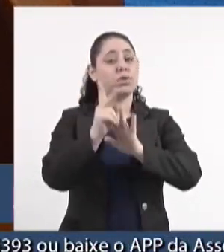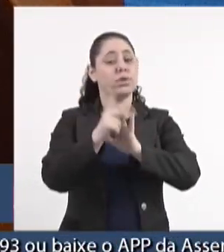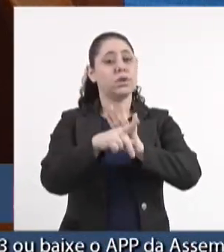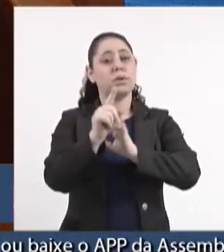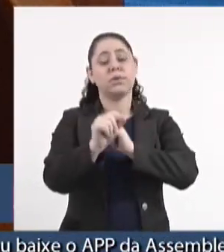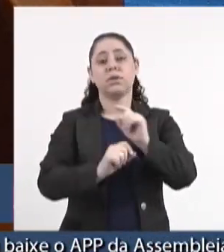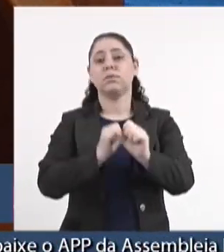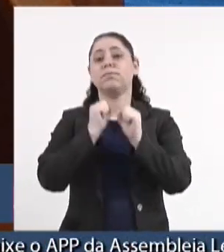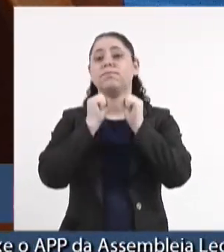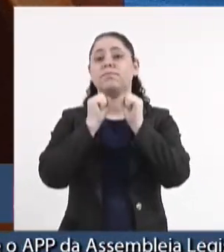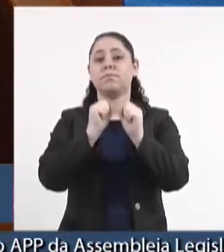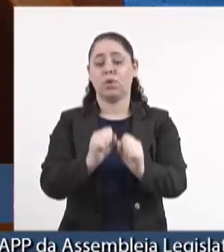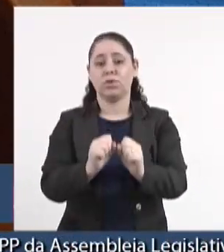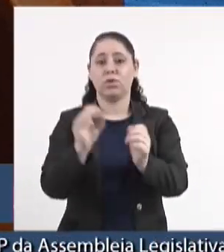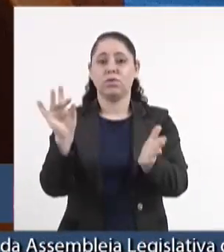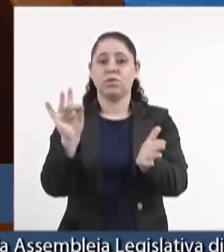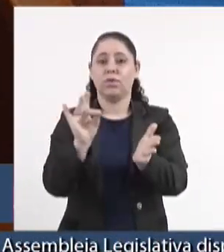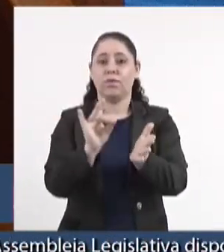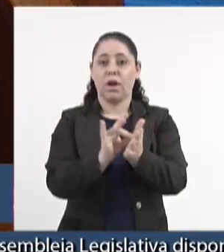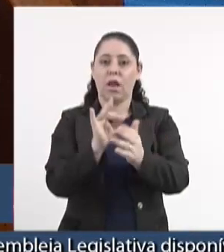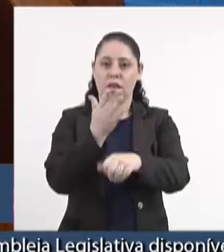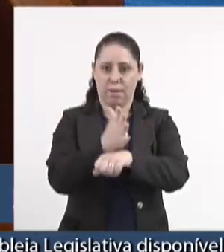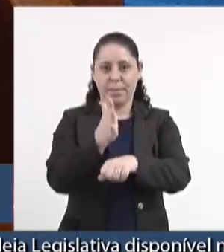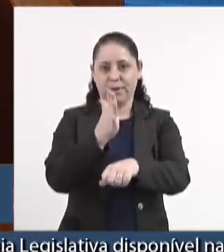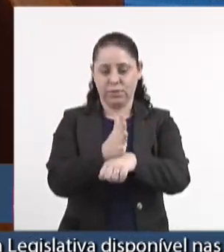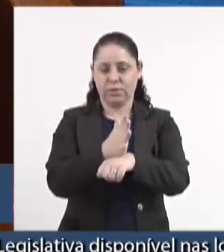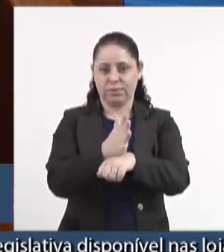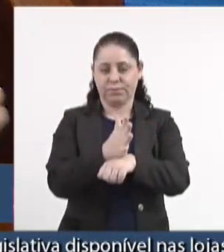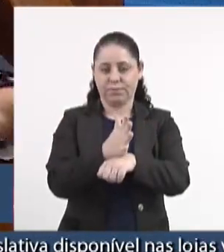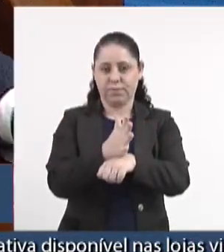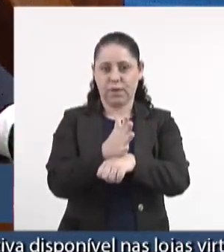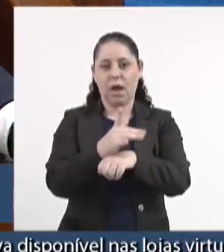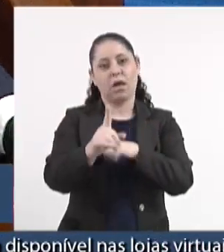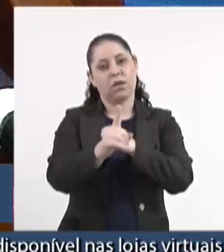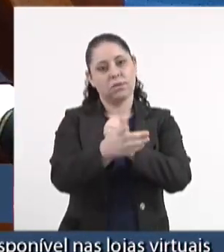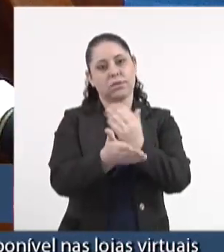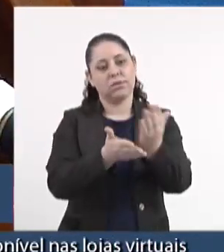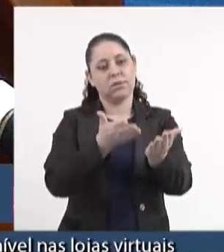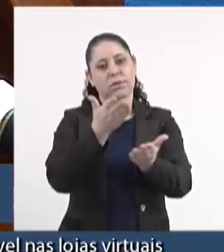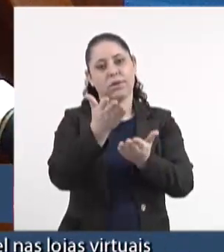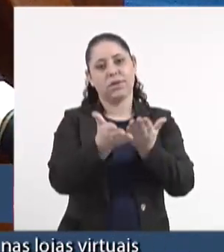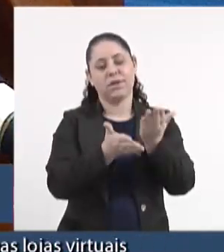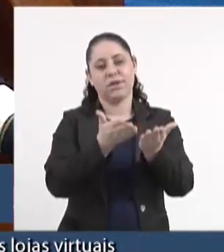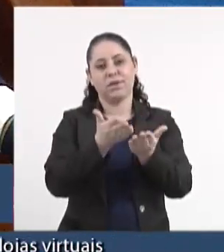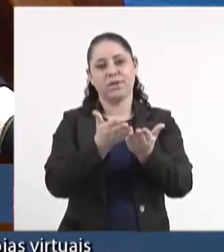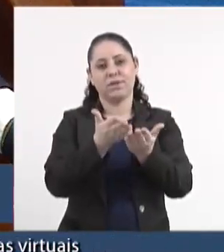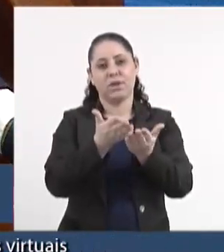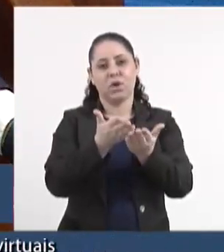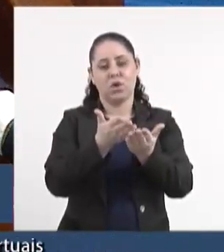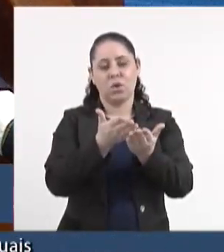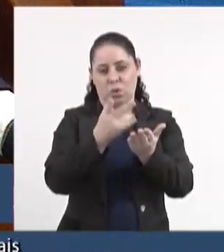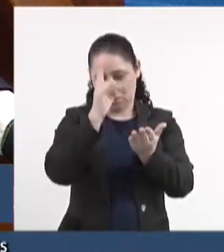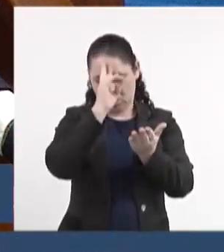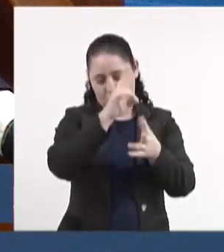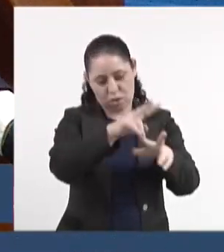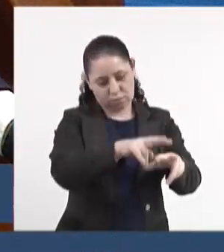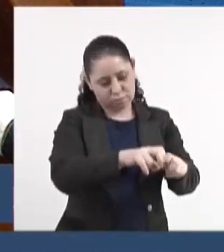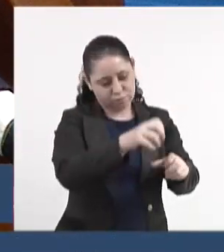que possa, de fato, na prática, atender o nosso produtor de leite.